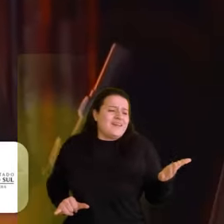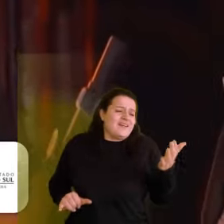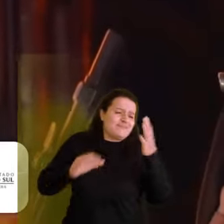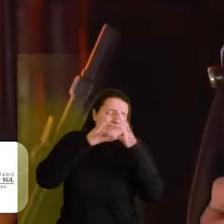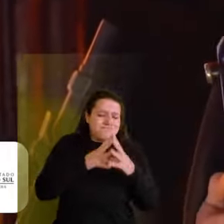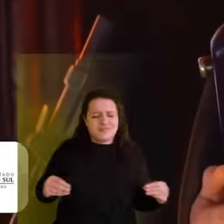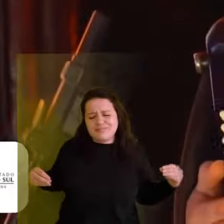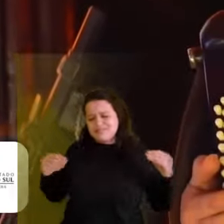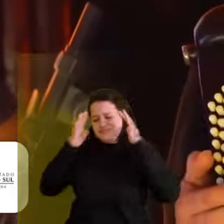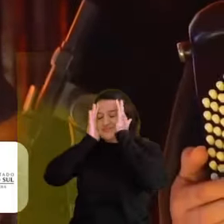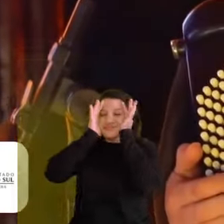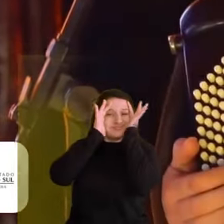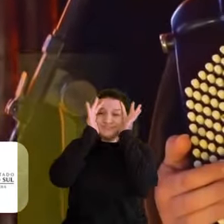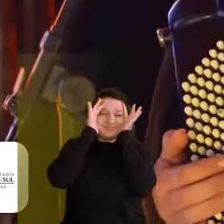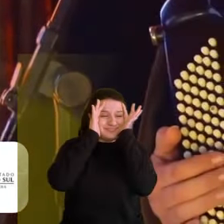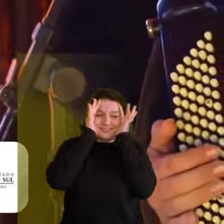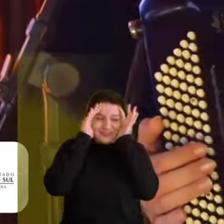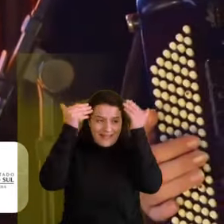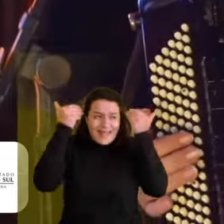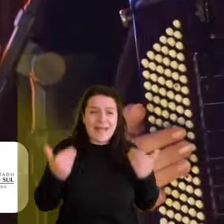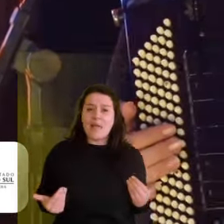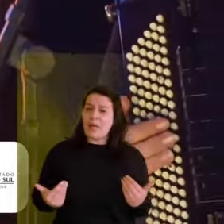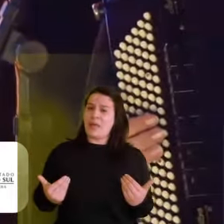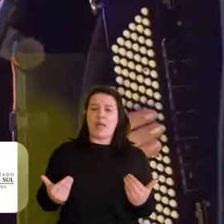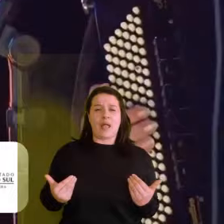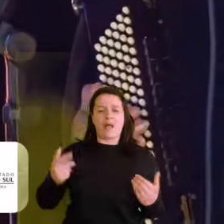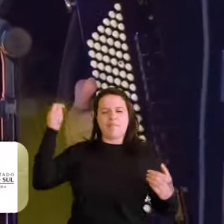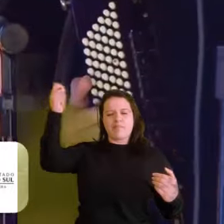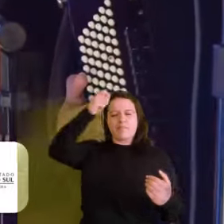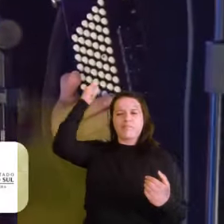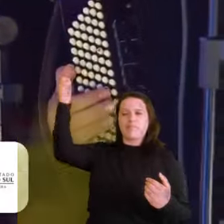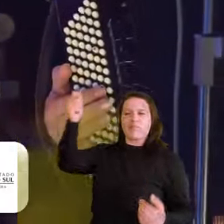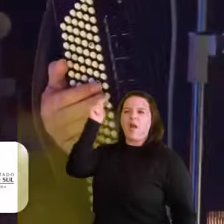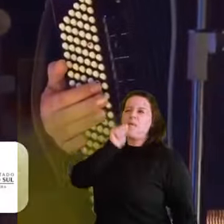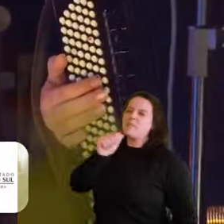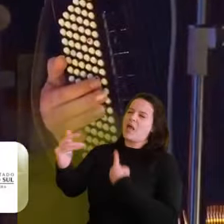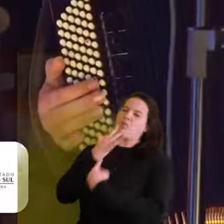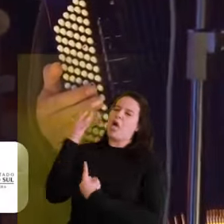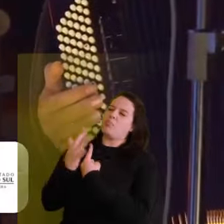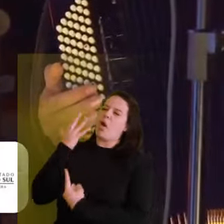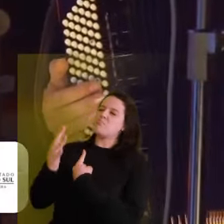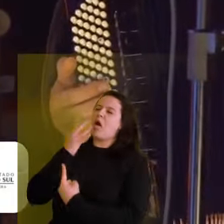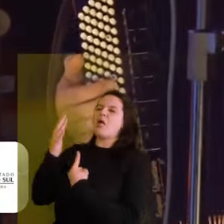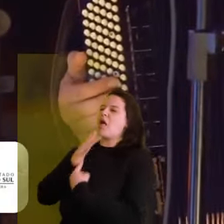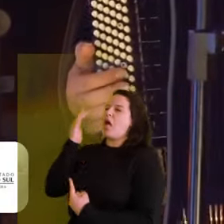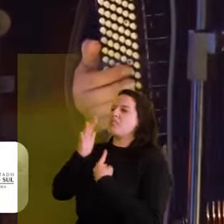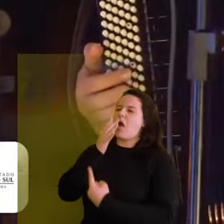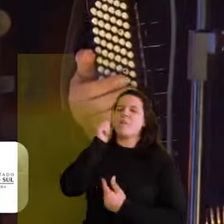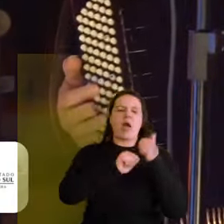acabou. Logo eu, o pinhão estourado, com mulher pra todo lado e pra você